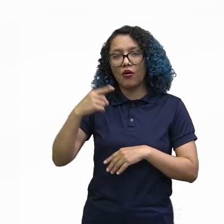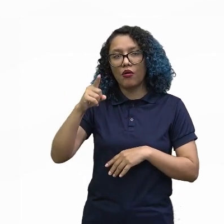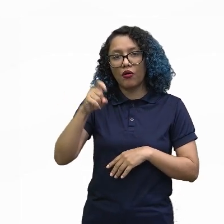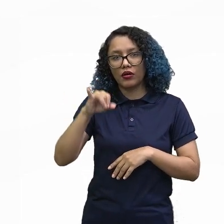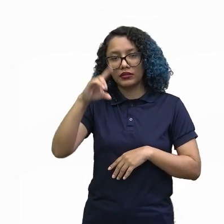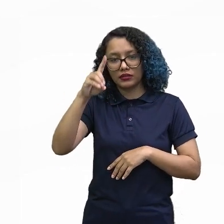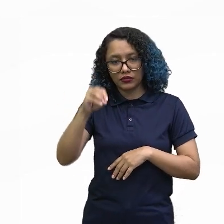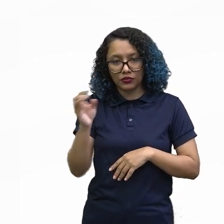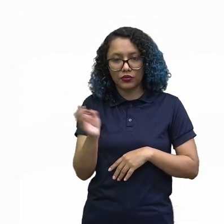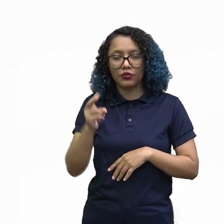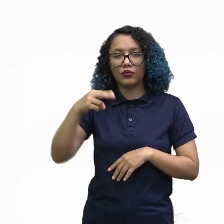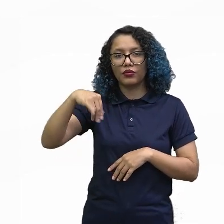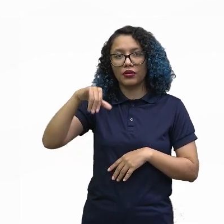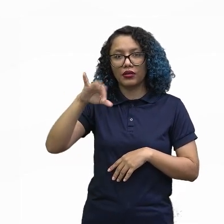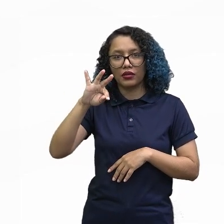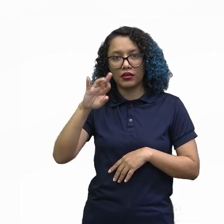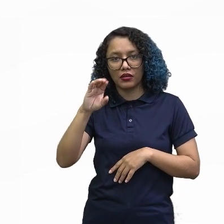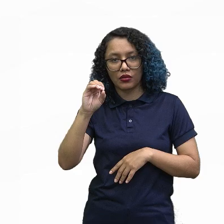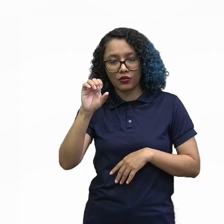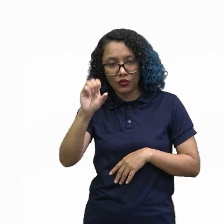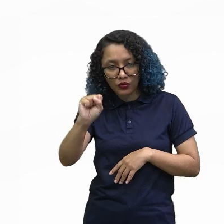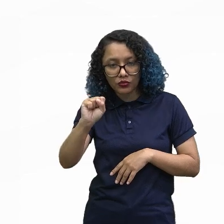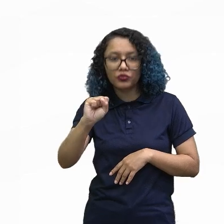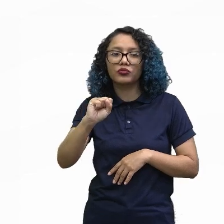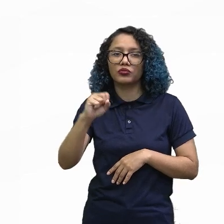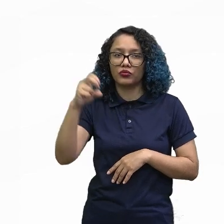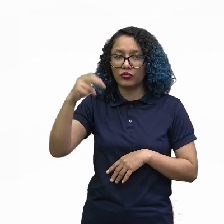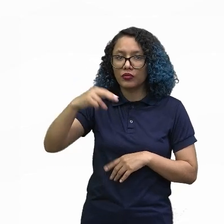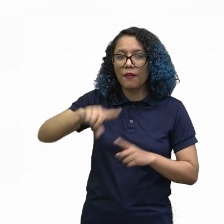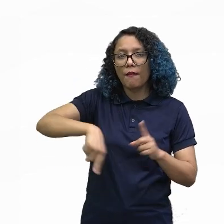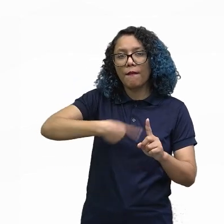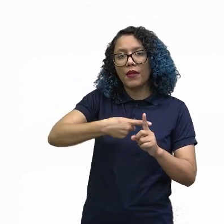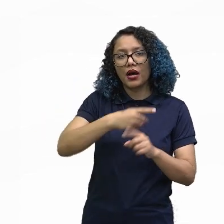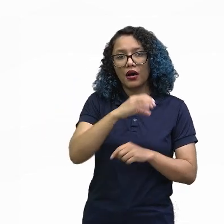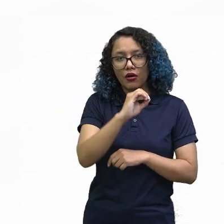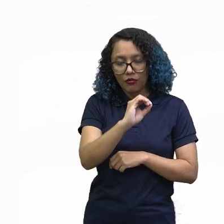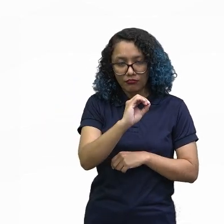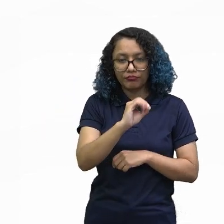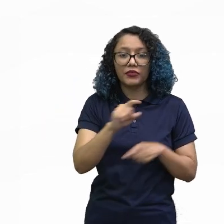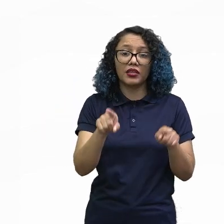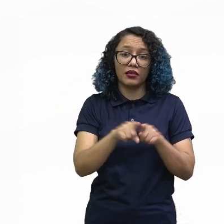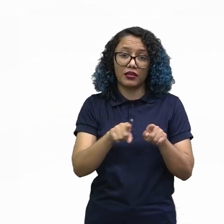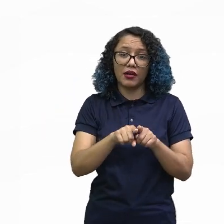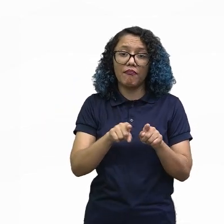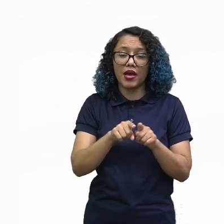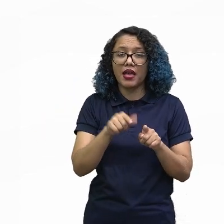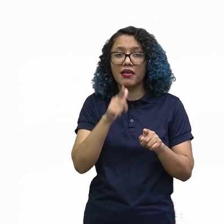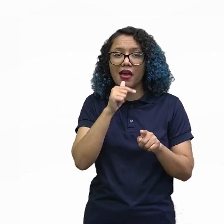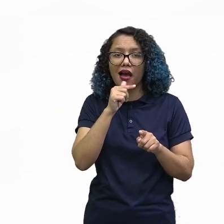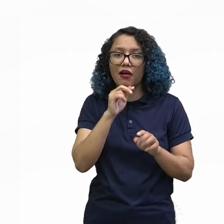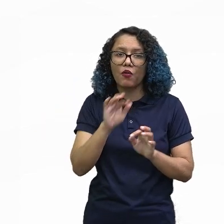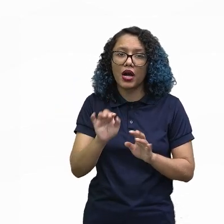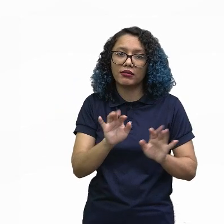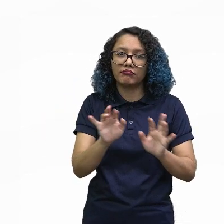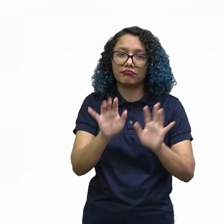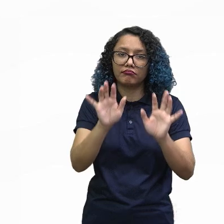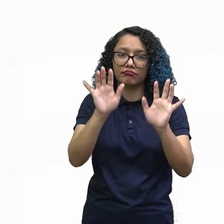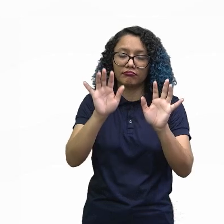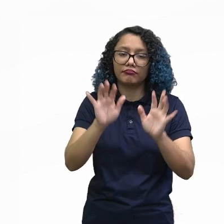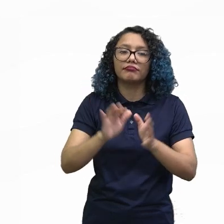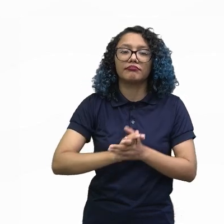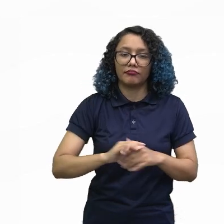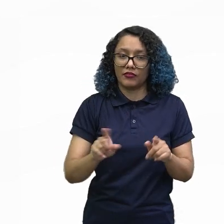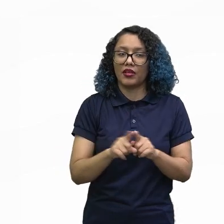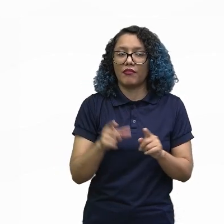nitroso, certo? Uma combinação aí de nitrogênio e oxigênio. E também vapor d'água, né? Que